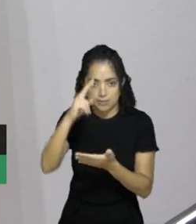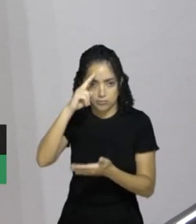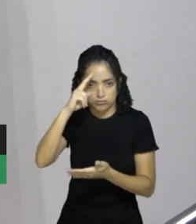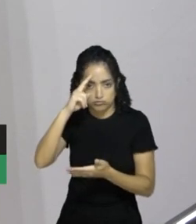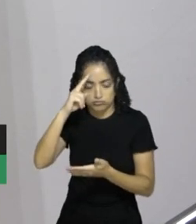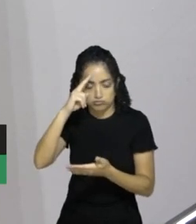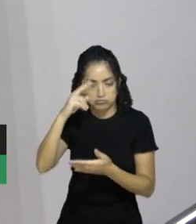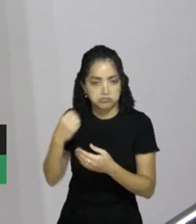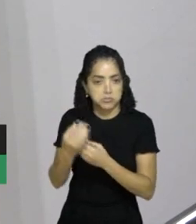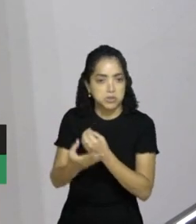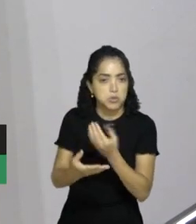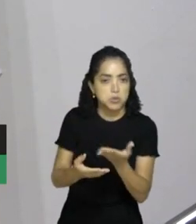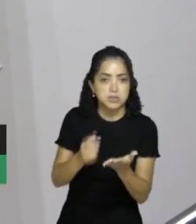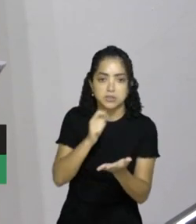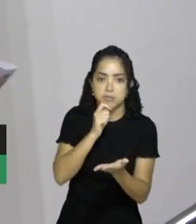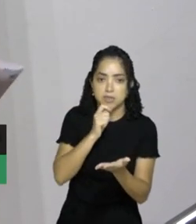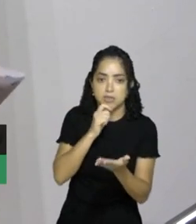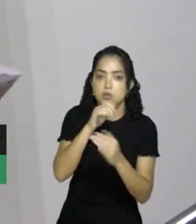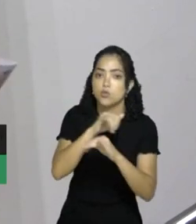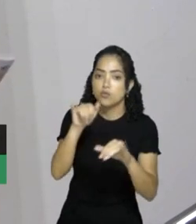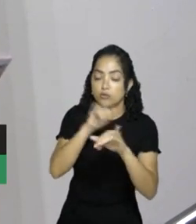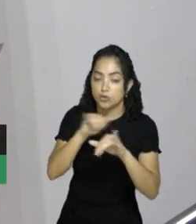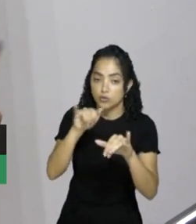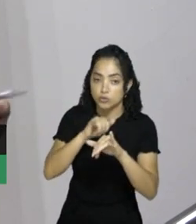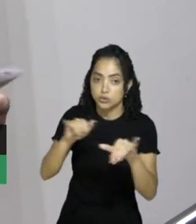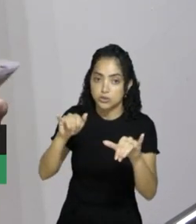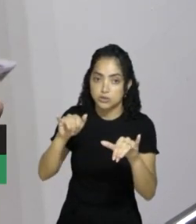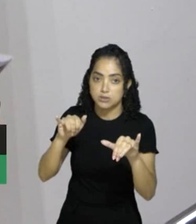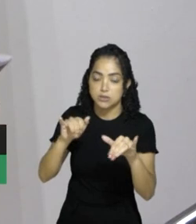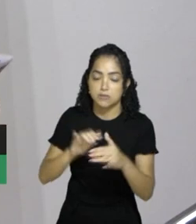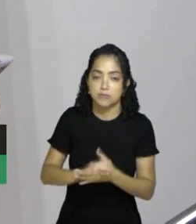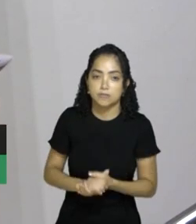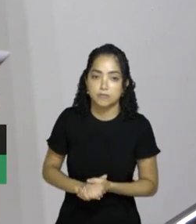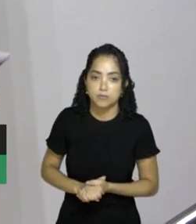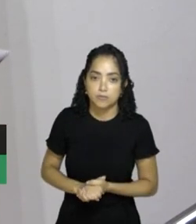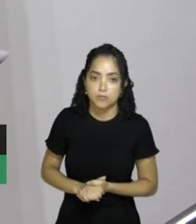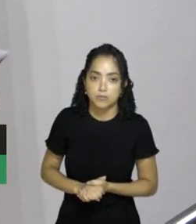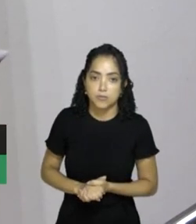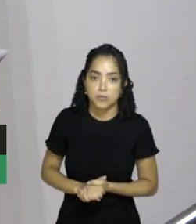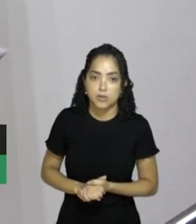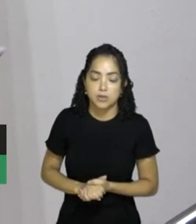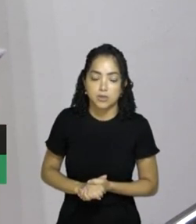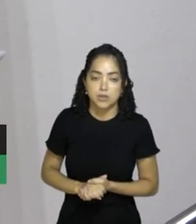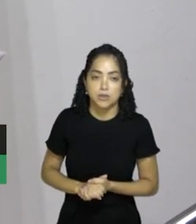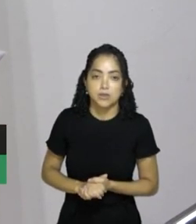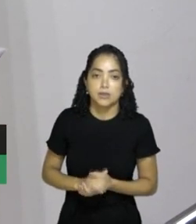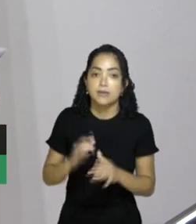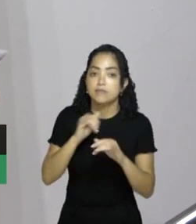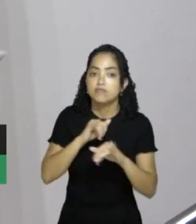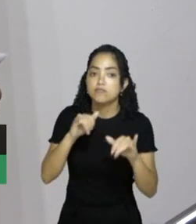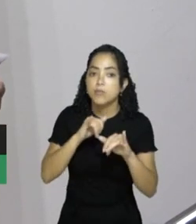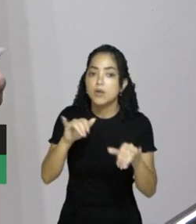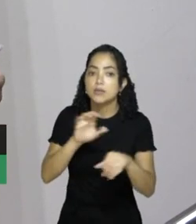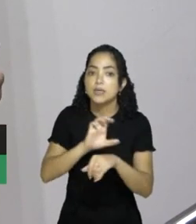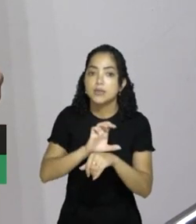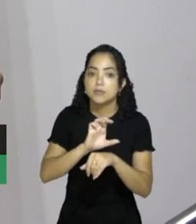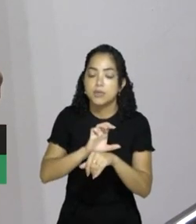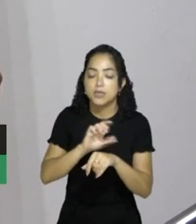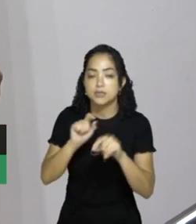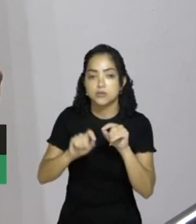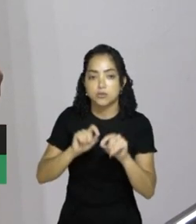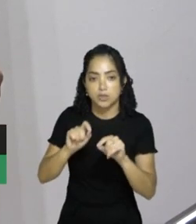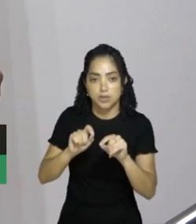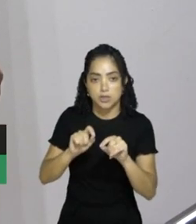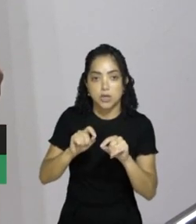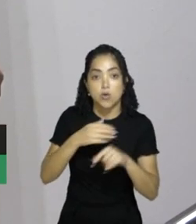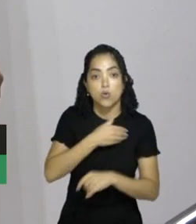receberam E hoje foi notícia também na imprensa do Estado onde diz o governo